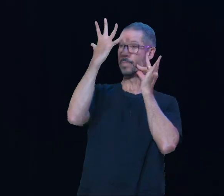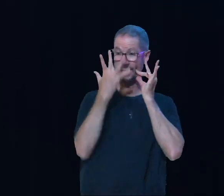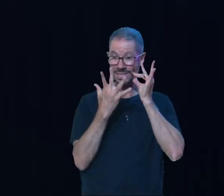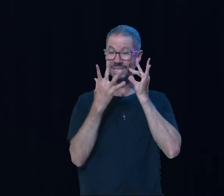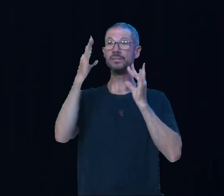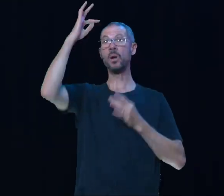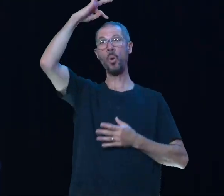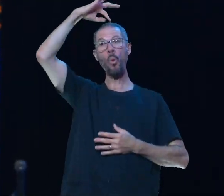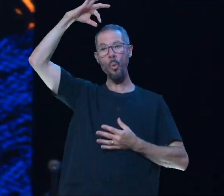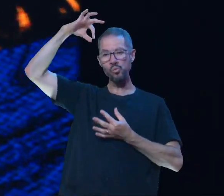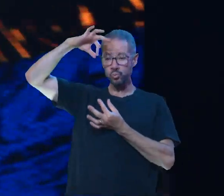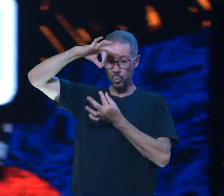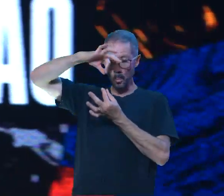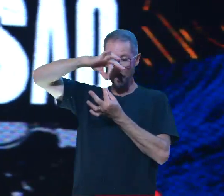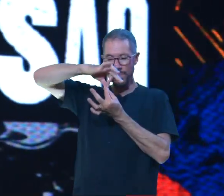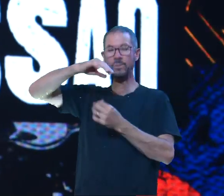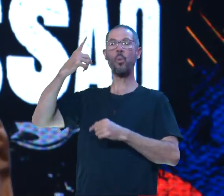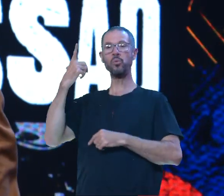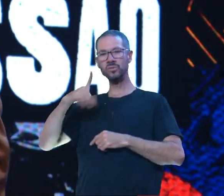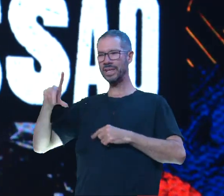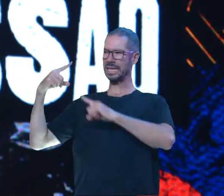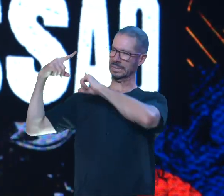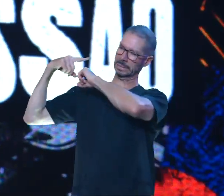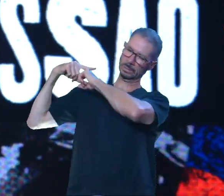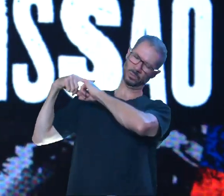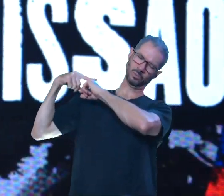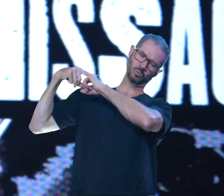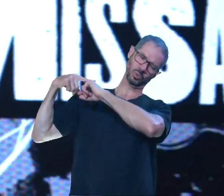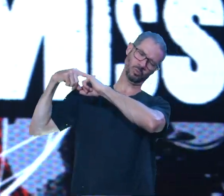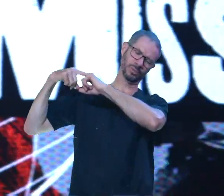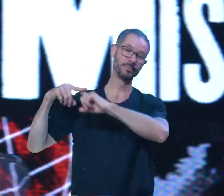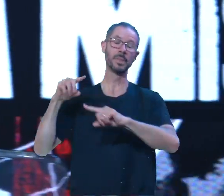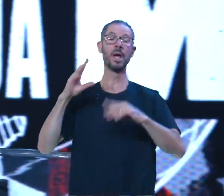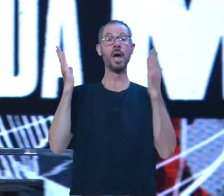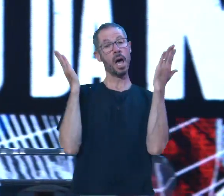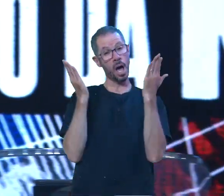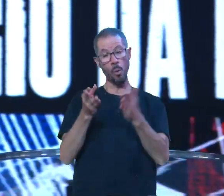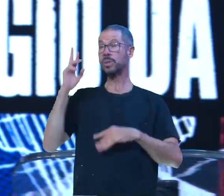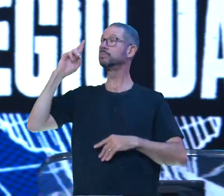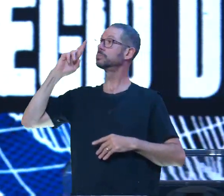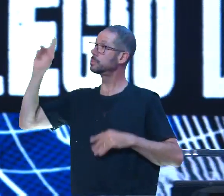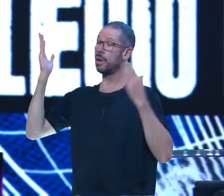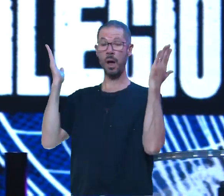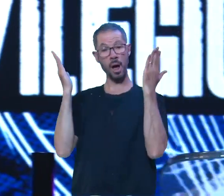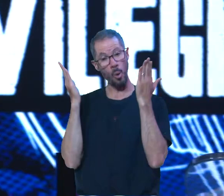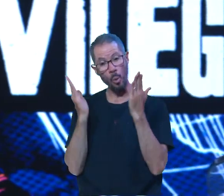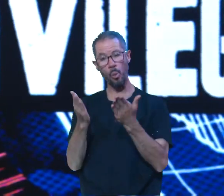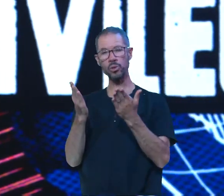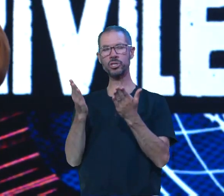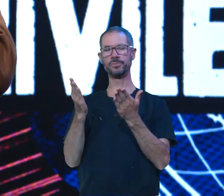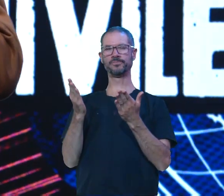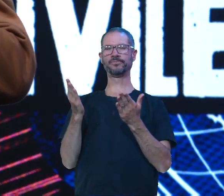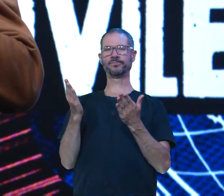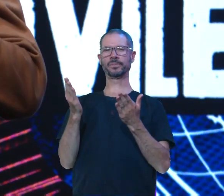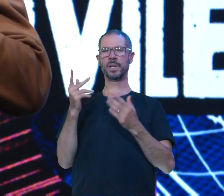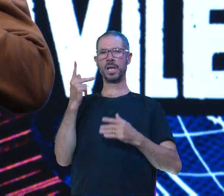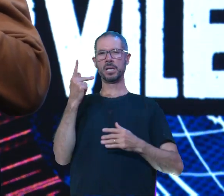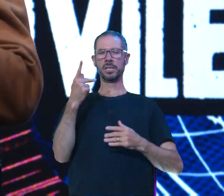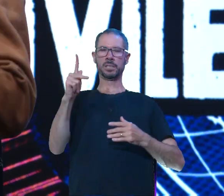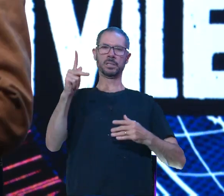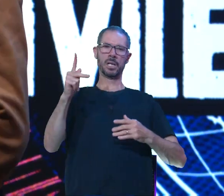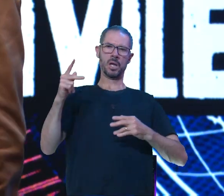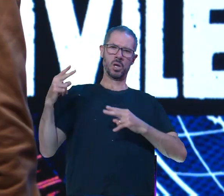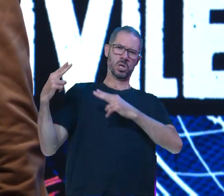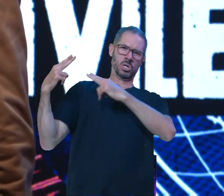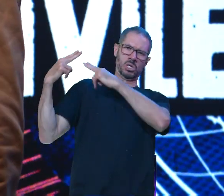no Espírito, você consegue carregar essa cruz. Agora, o Senhor hoje vai alargar as costas